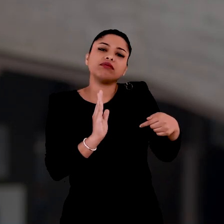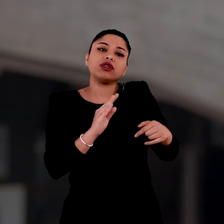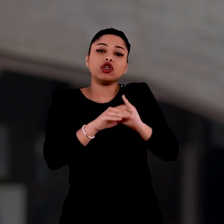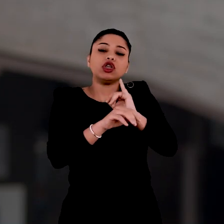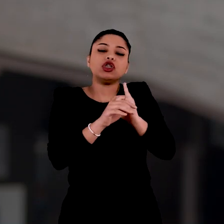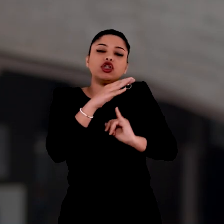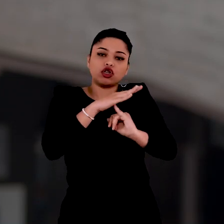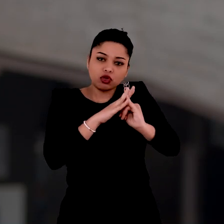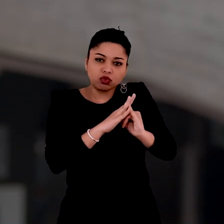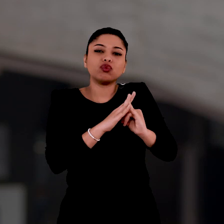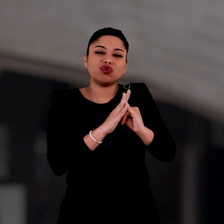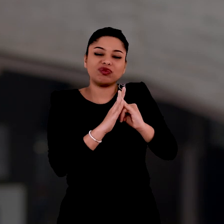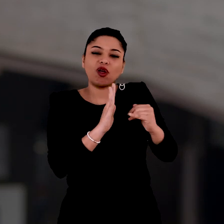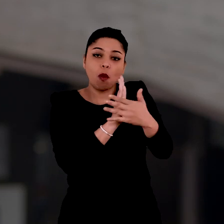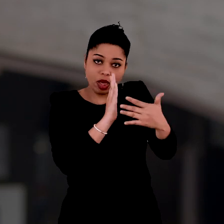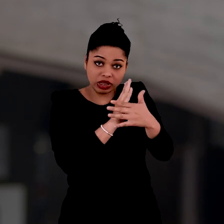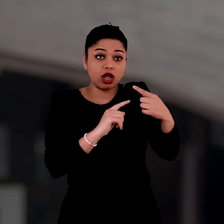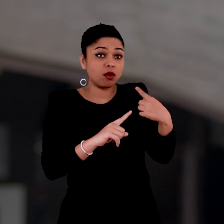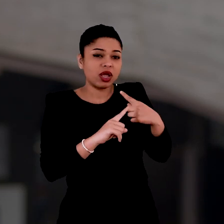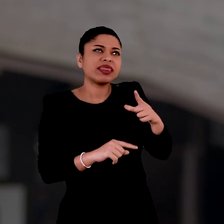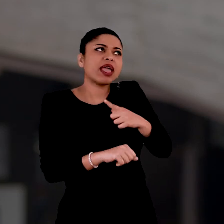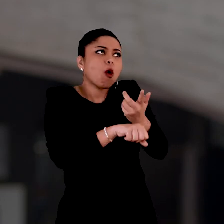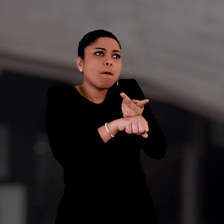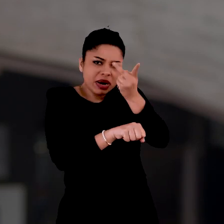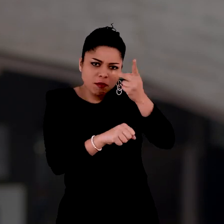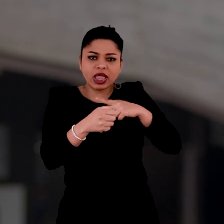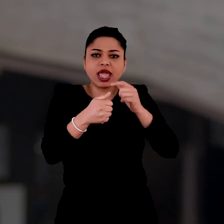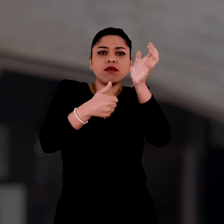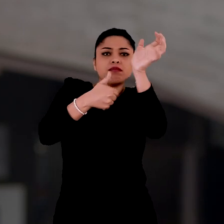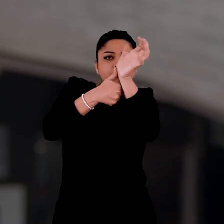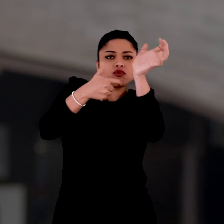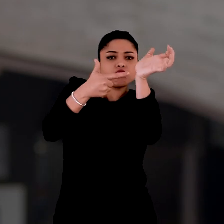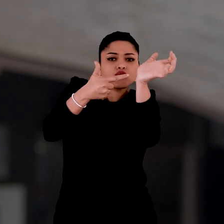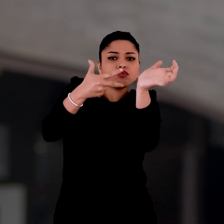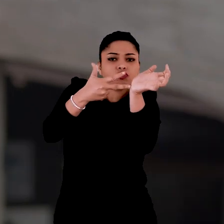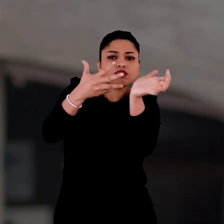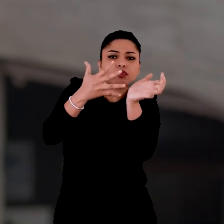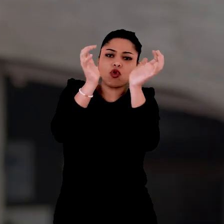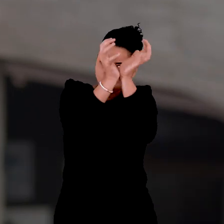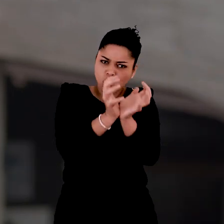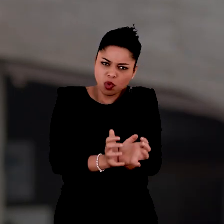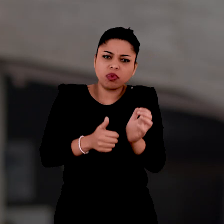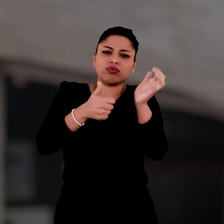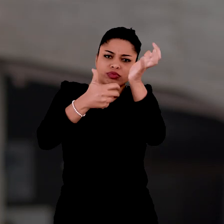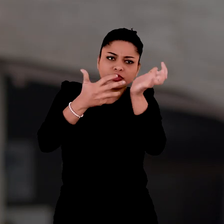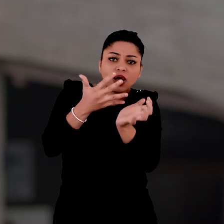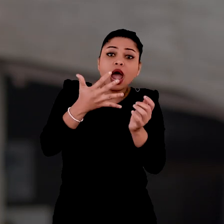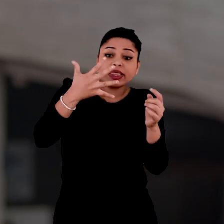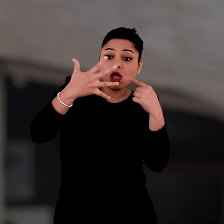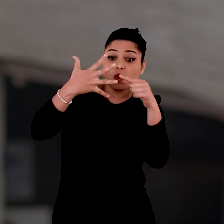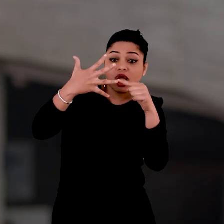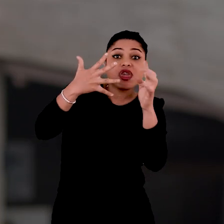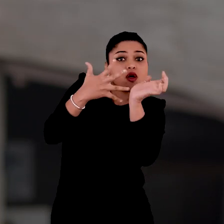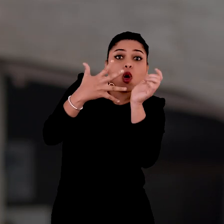com cor. E esse Casa Mirador, ele tem a cor de minério, e não é à toa. Menino que nasce em Minas